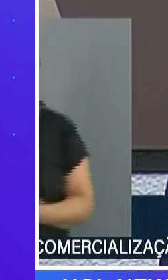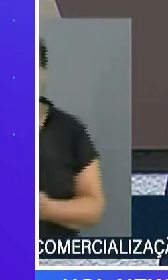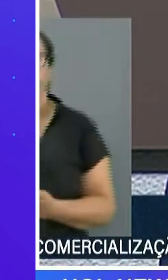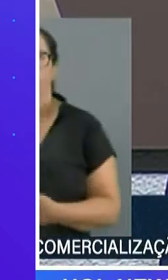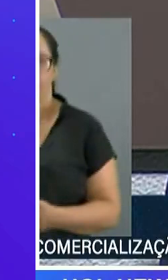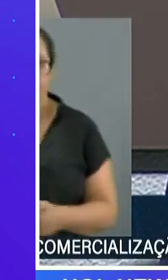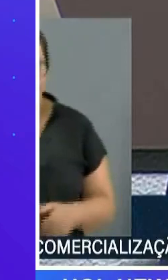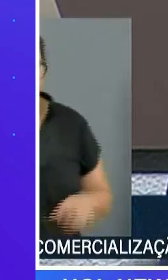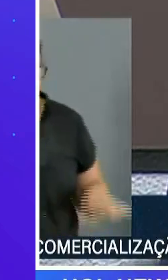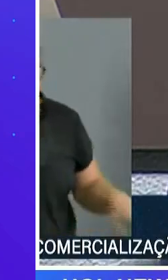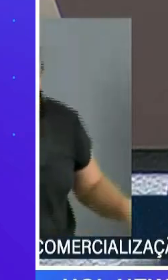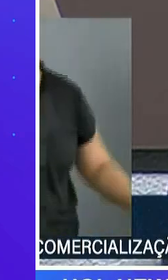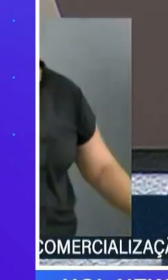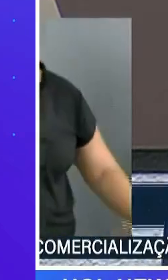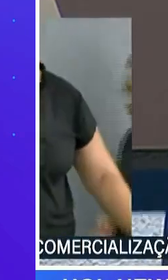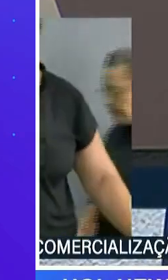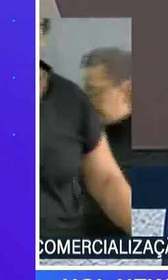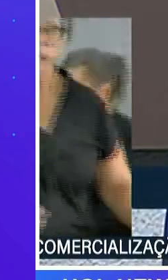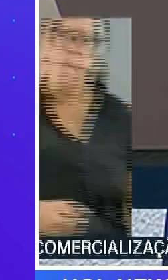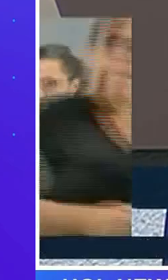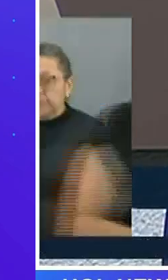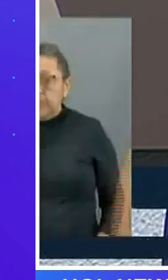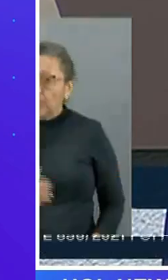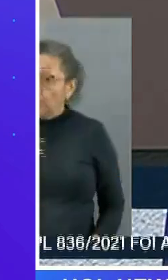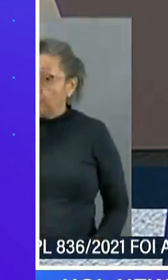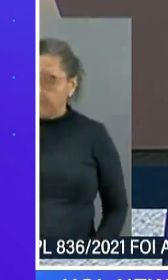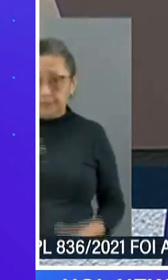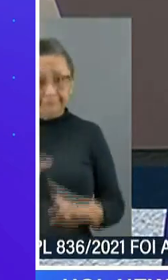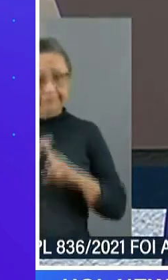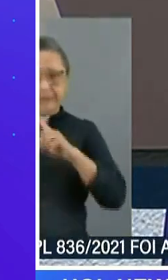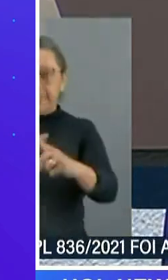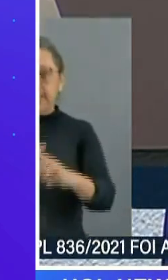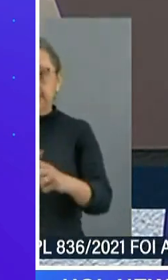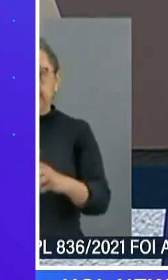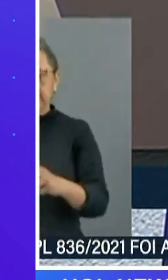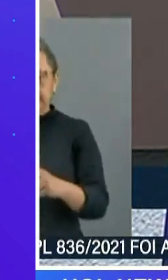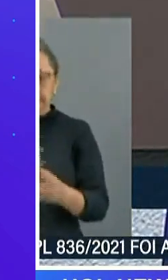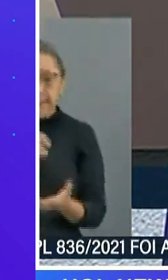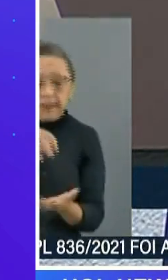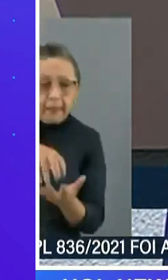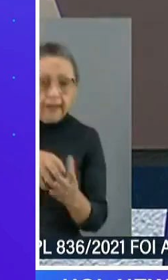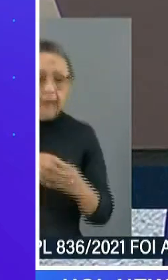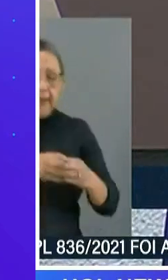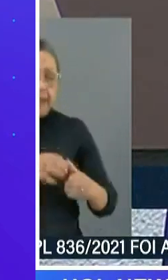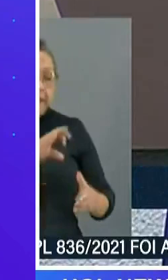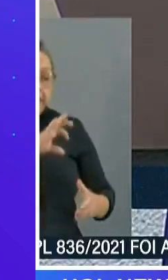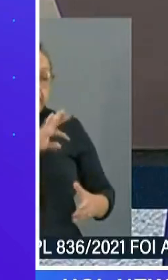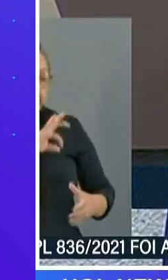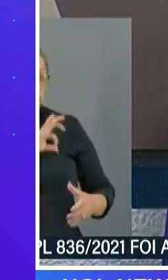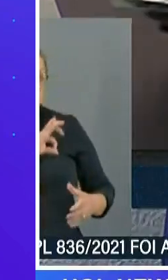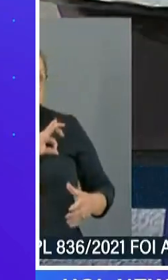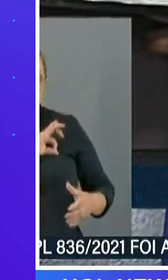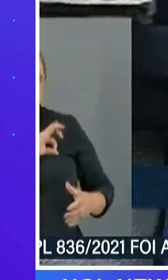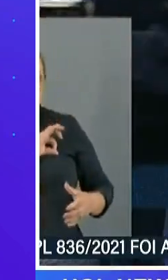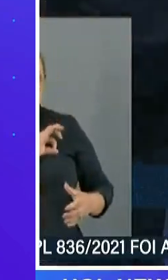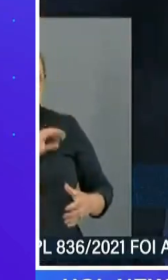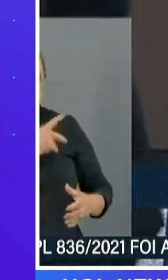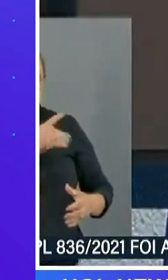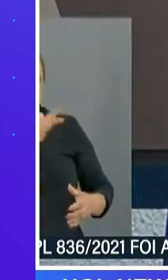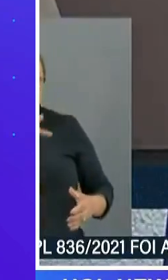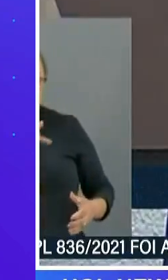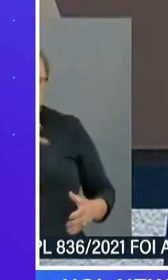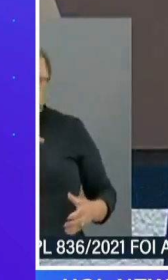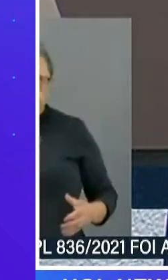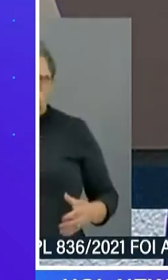vai respeitar as decisões do congresso nacional uma vez que ele se sentar na cadeira de Ministro do STF e o